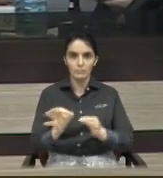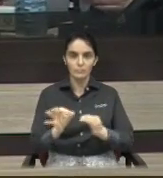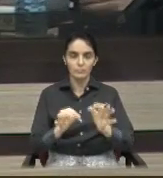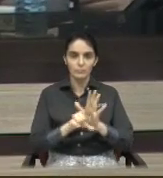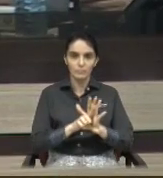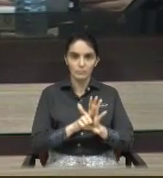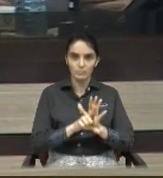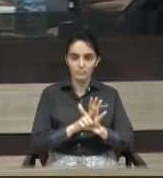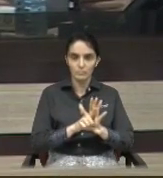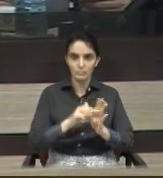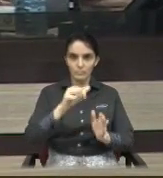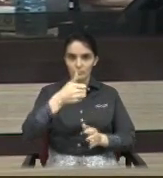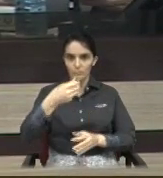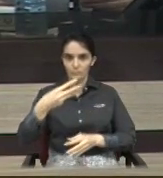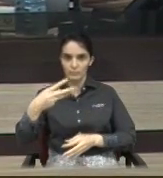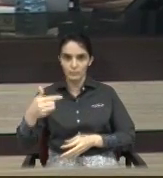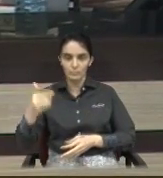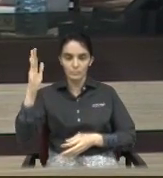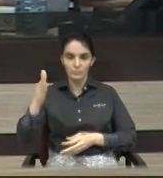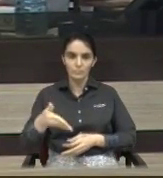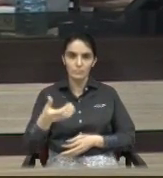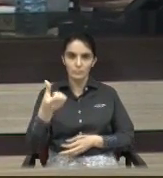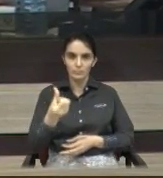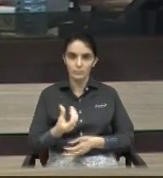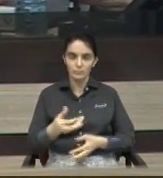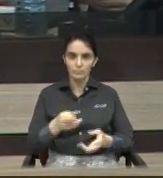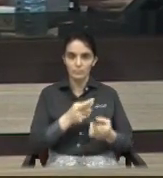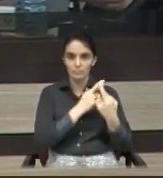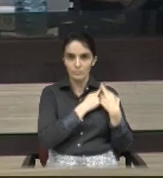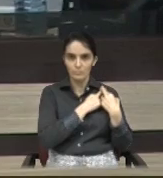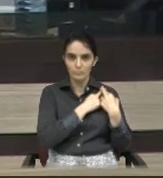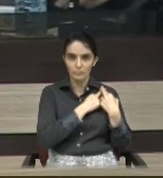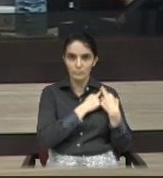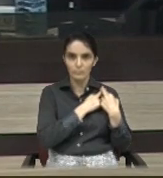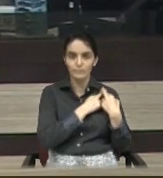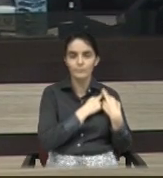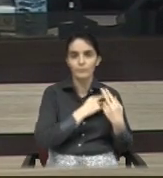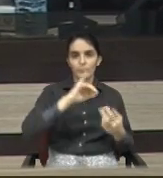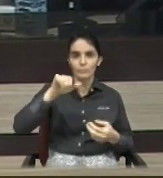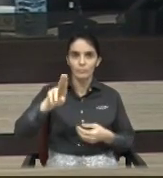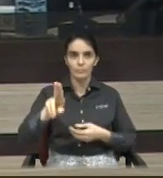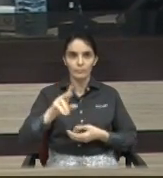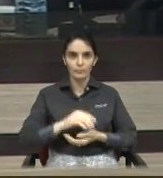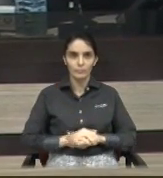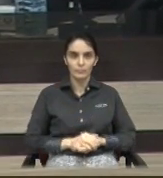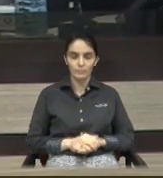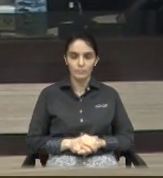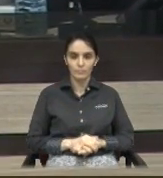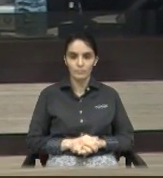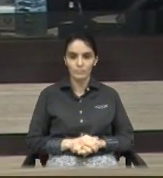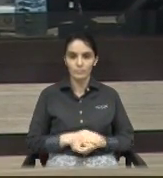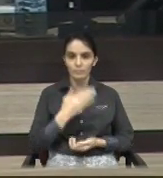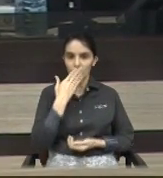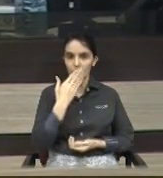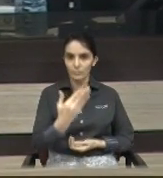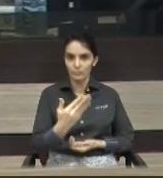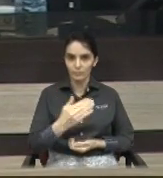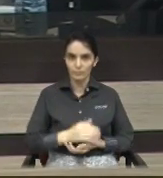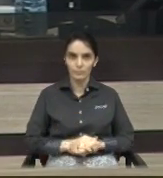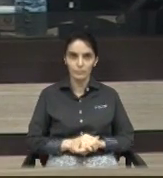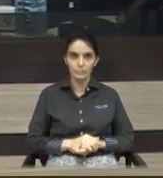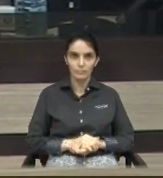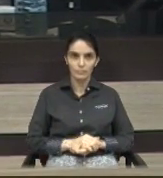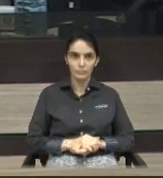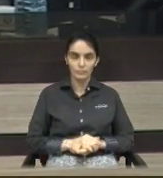lei número 132/2016. Autor, vereador José Eduardo Monteiro Júnior. Questão de ordem, senhor presidente. Uma questão de ordem da nobre